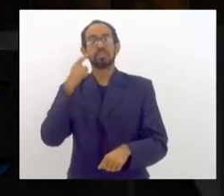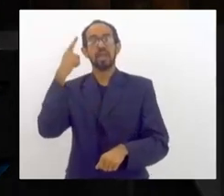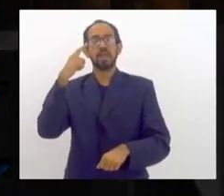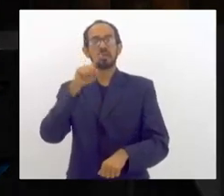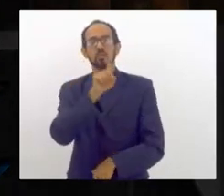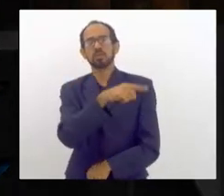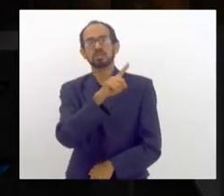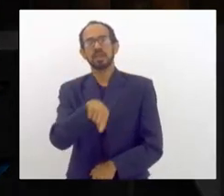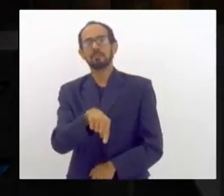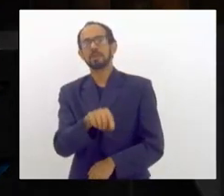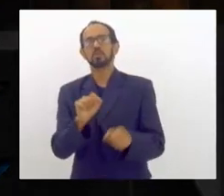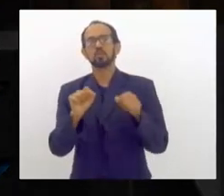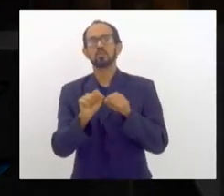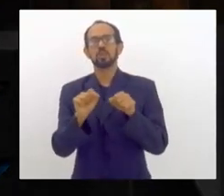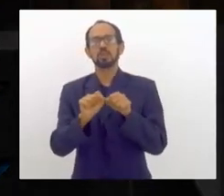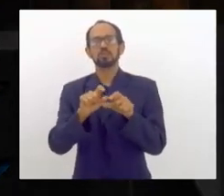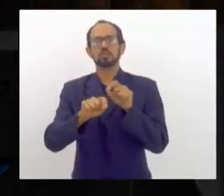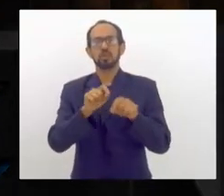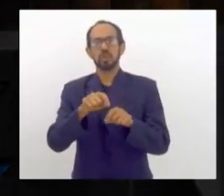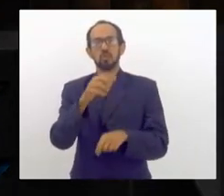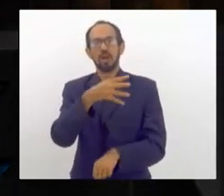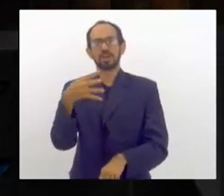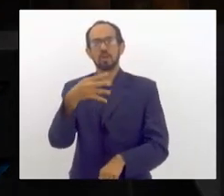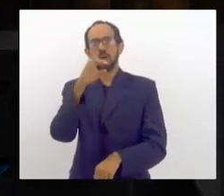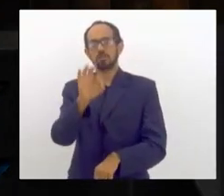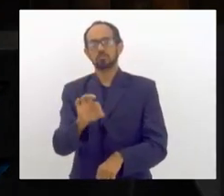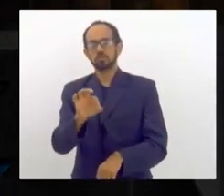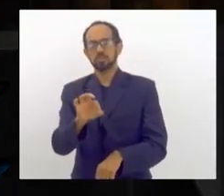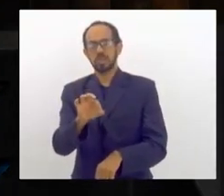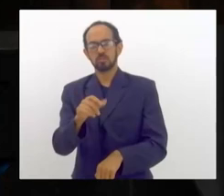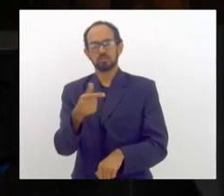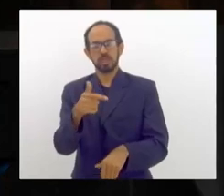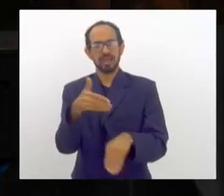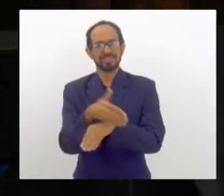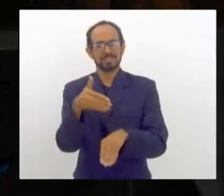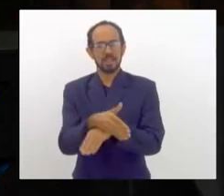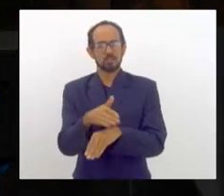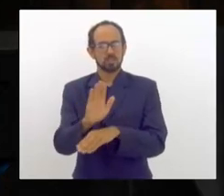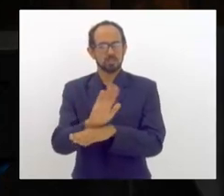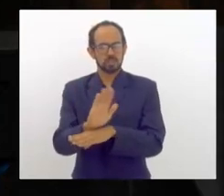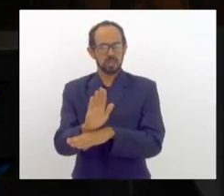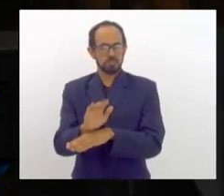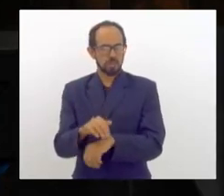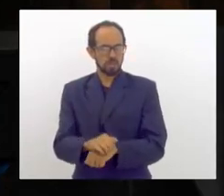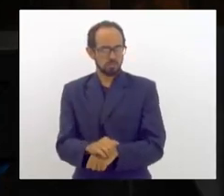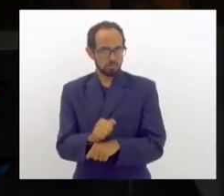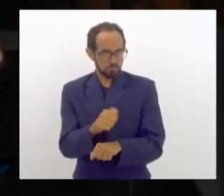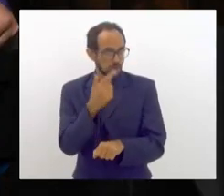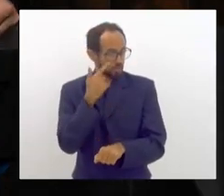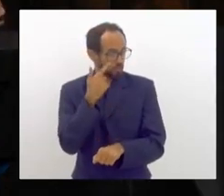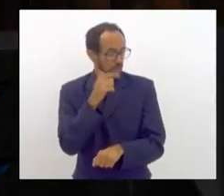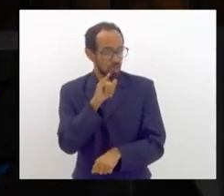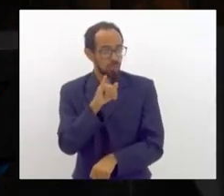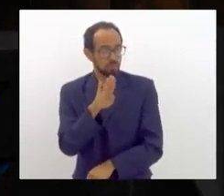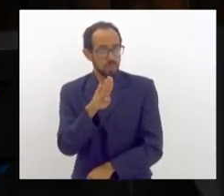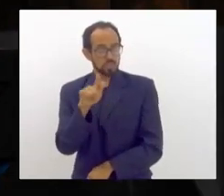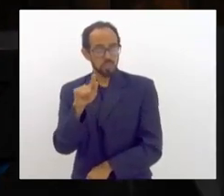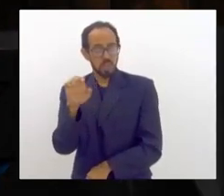com 44% da população negra sem acesso a cinema. Pode ver, são dados do IBGE, a matéria está